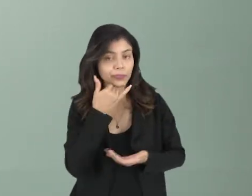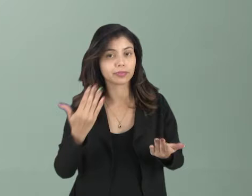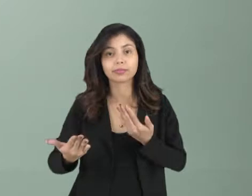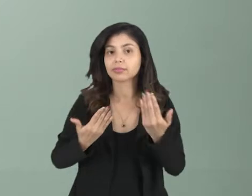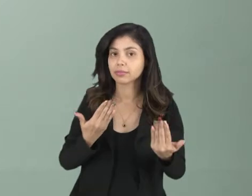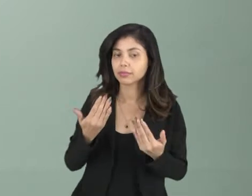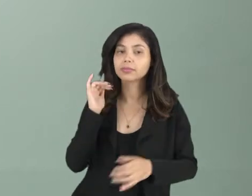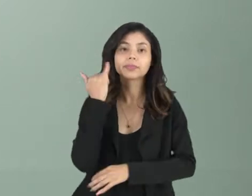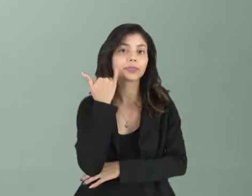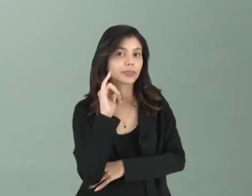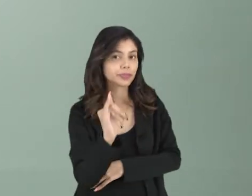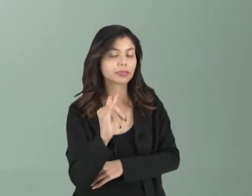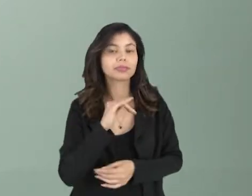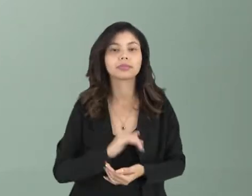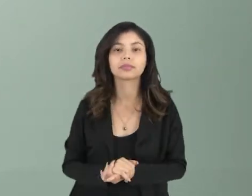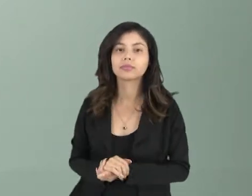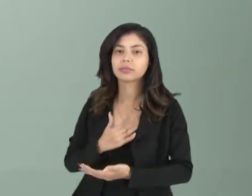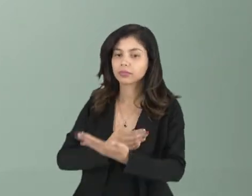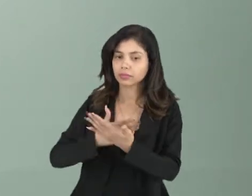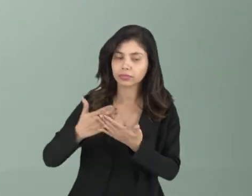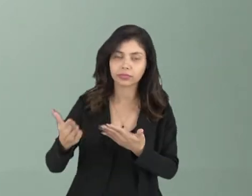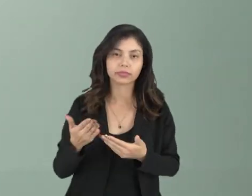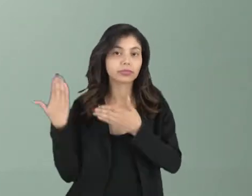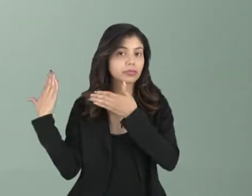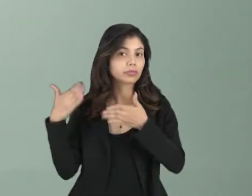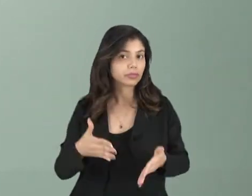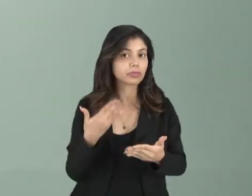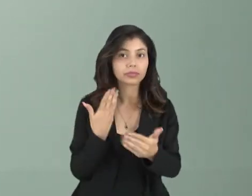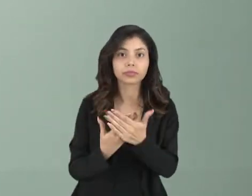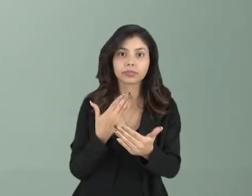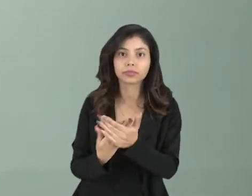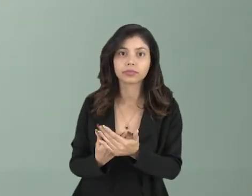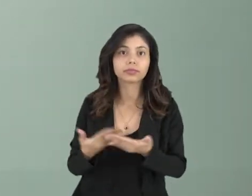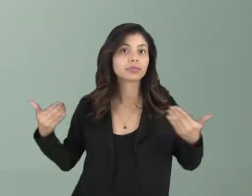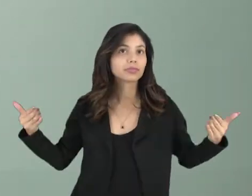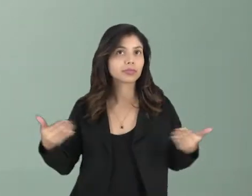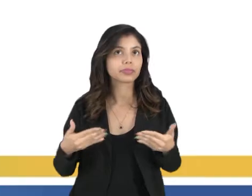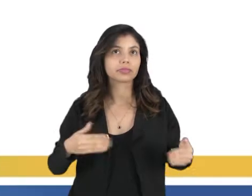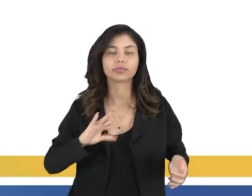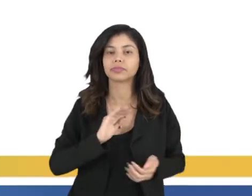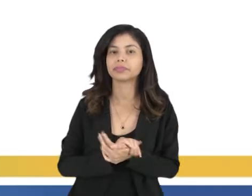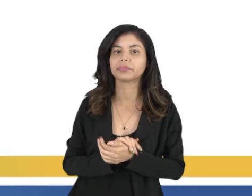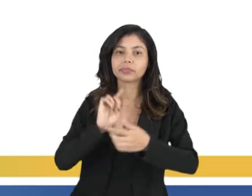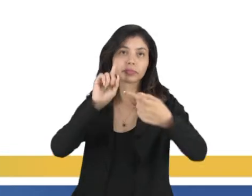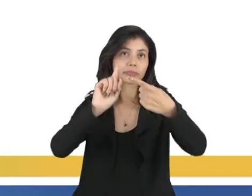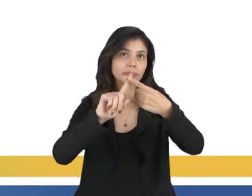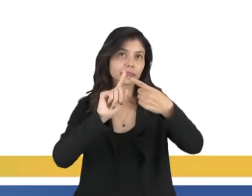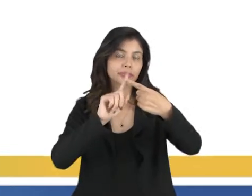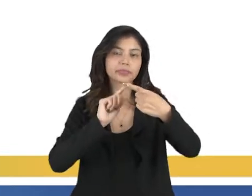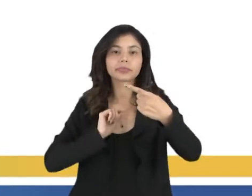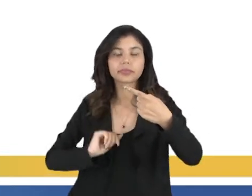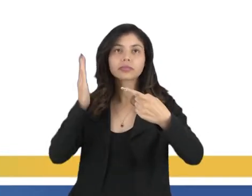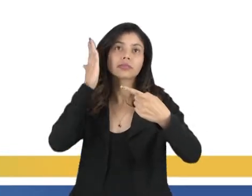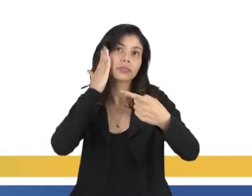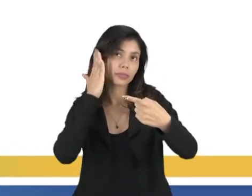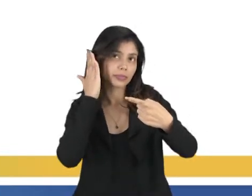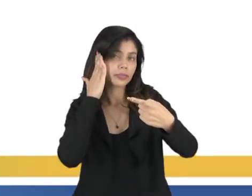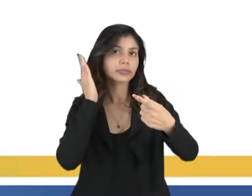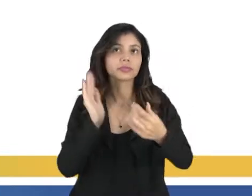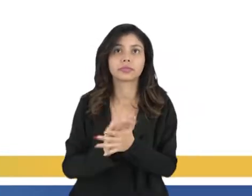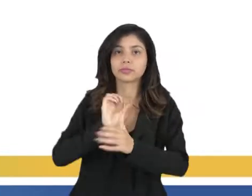relacionando com a energia. Vamos iniciar com os objetivos da aula de hoje, certo? Então, os objetivos da nossa aula é,